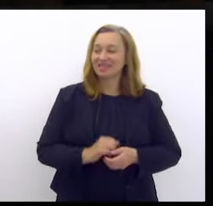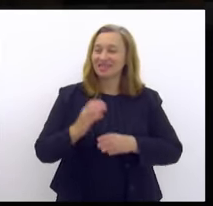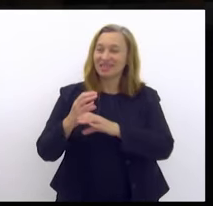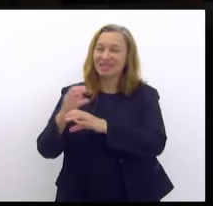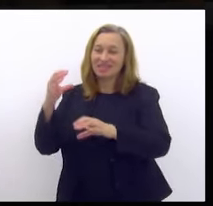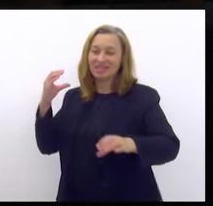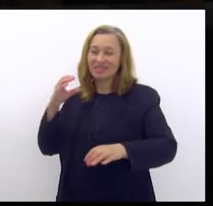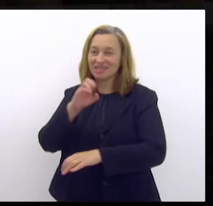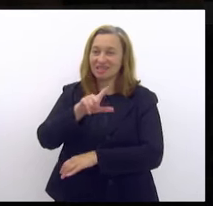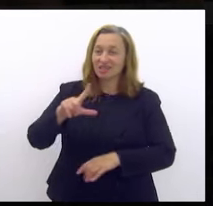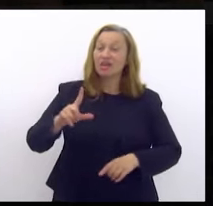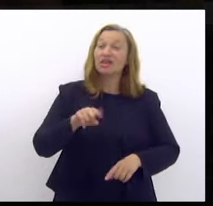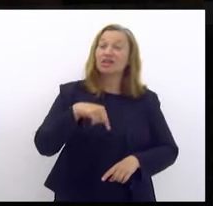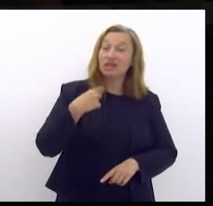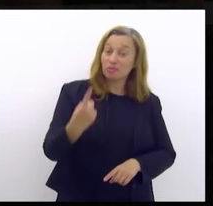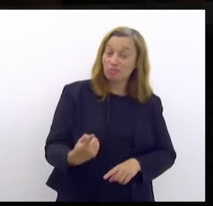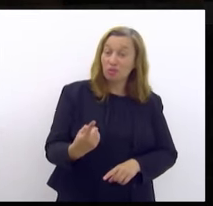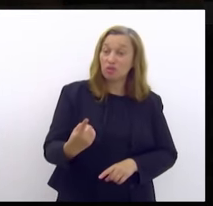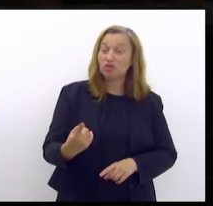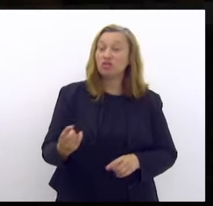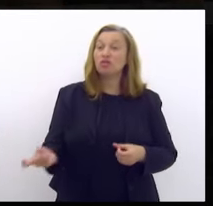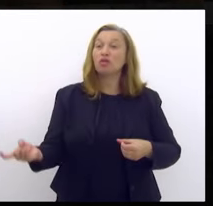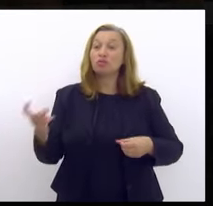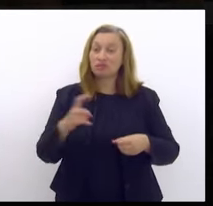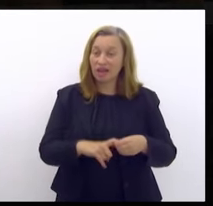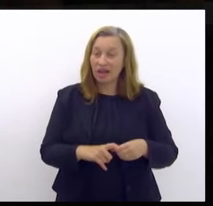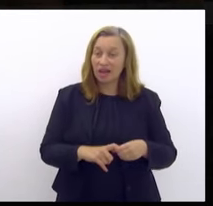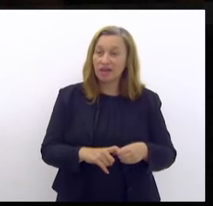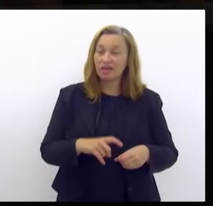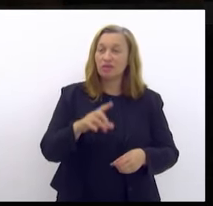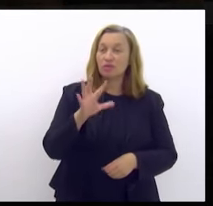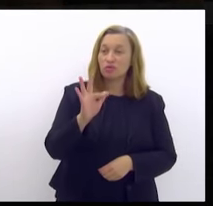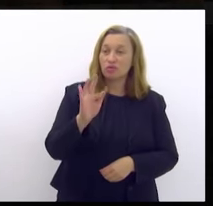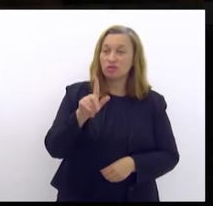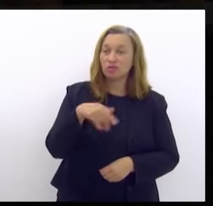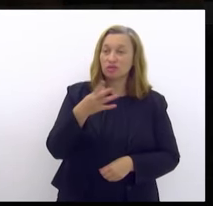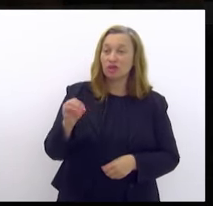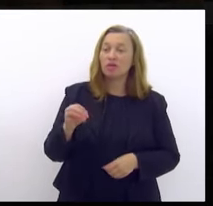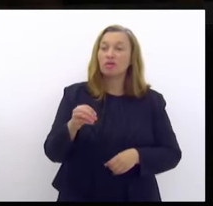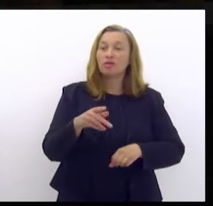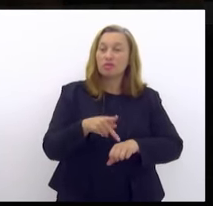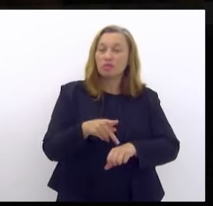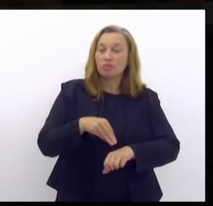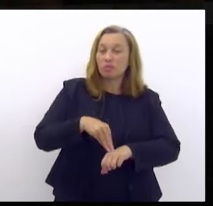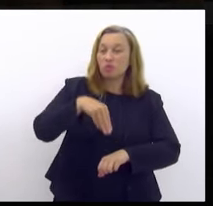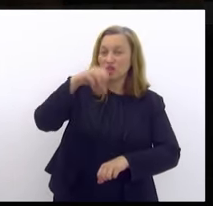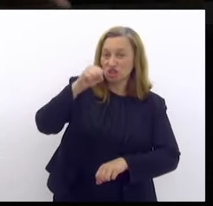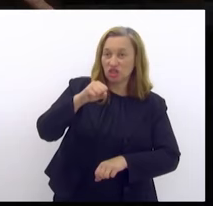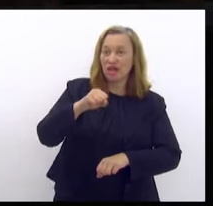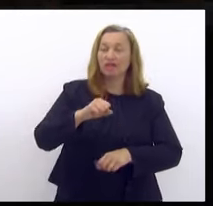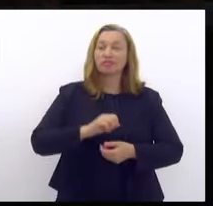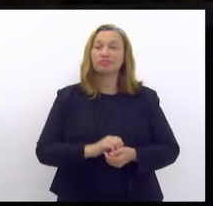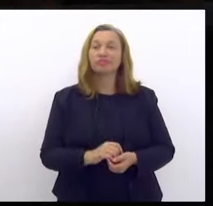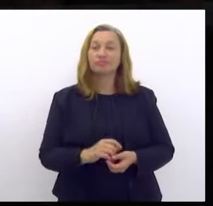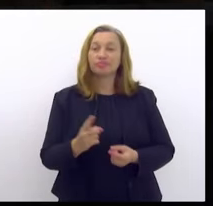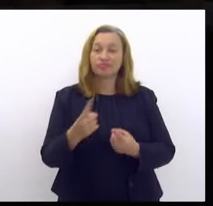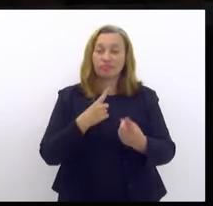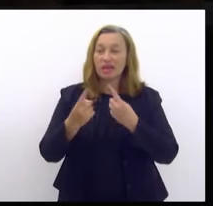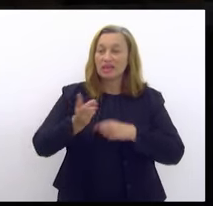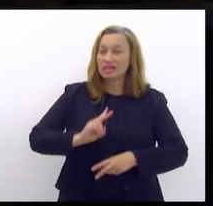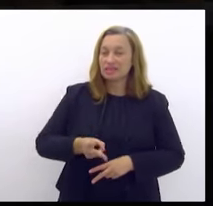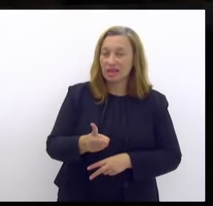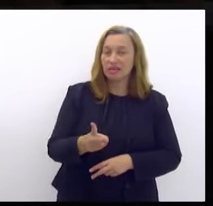tive o prazer de voltar lá no Fundão para fazer na COP o meu mestrado de transporte. Sempre trabalhando no